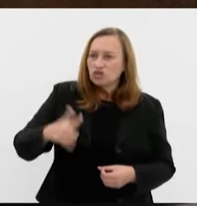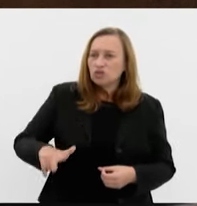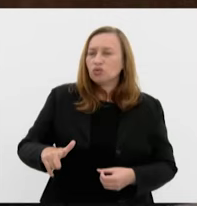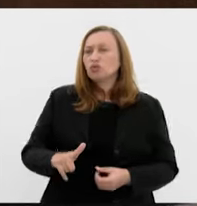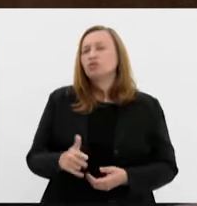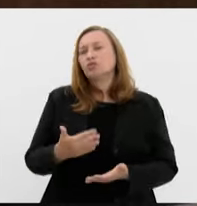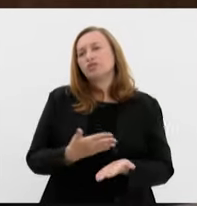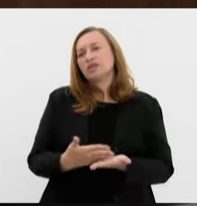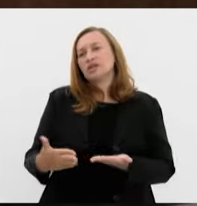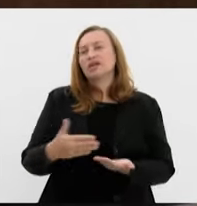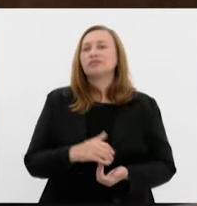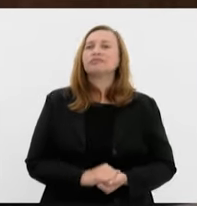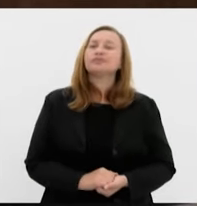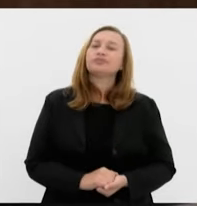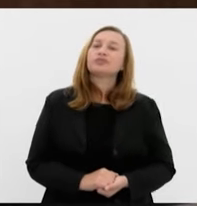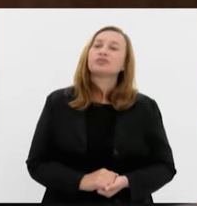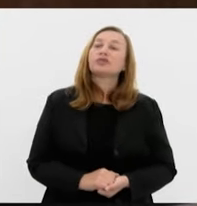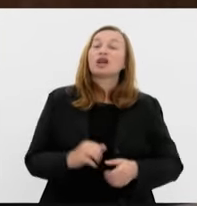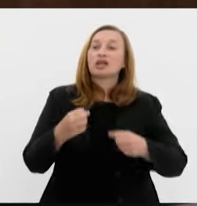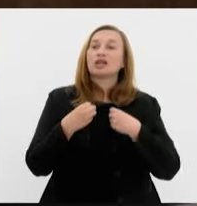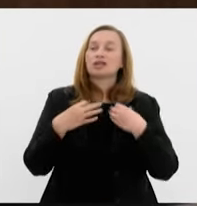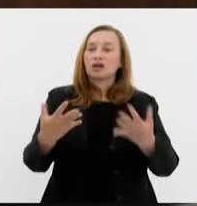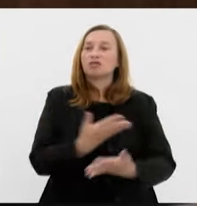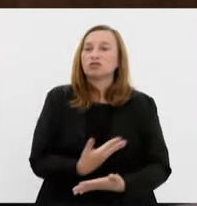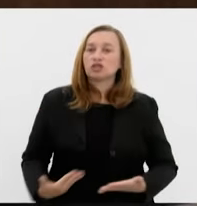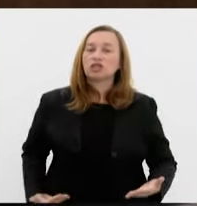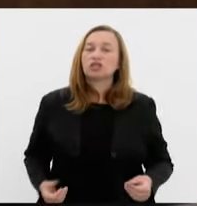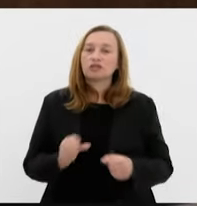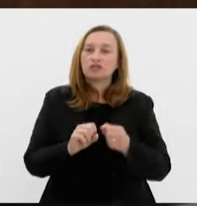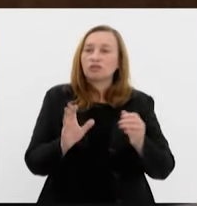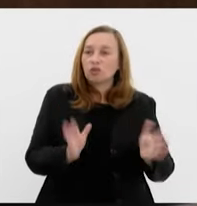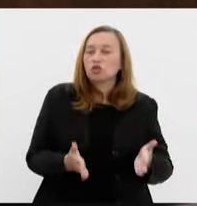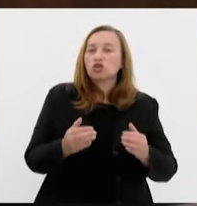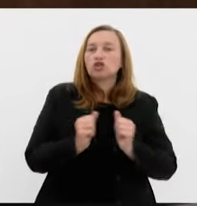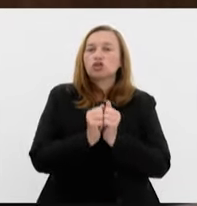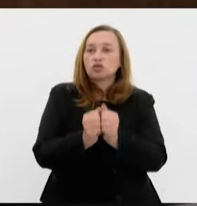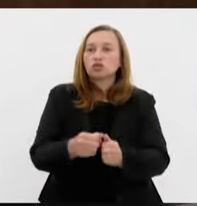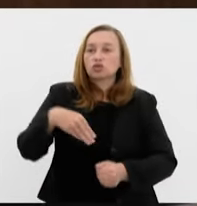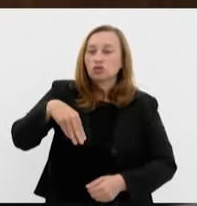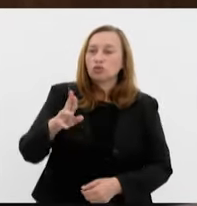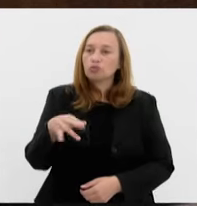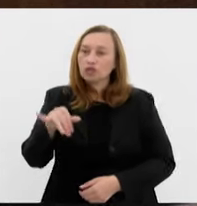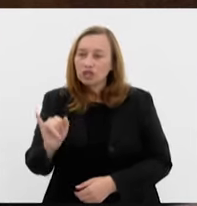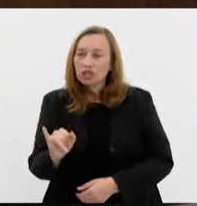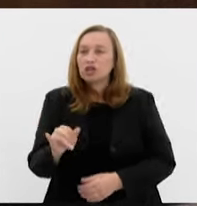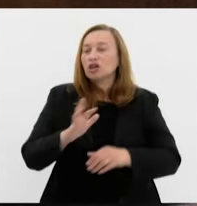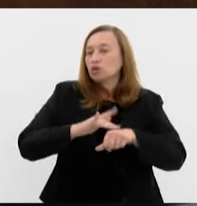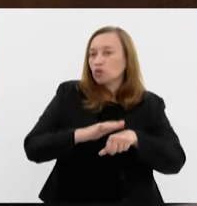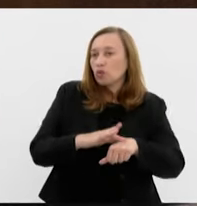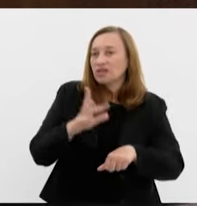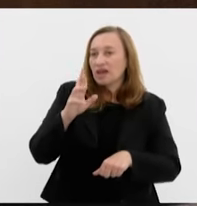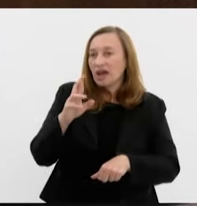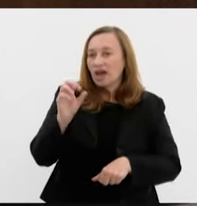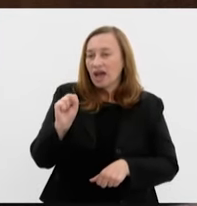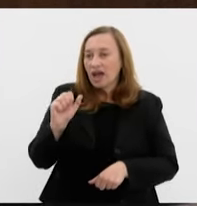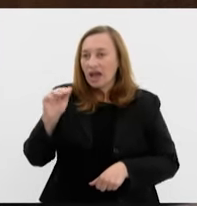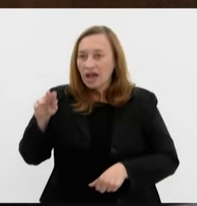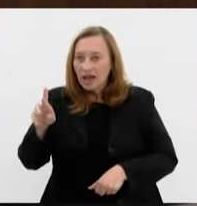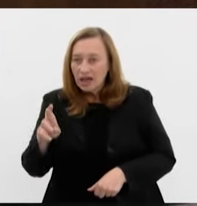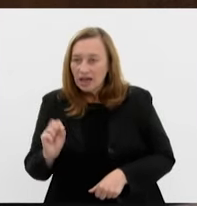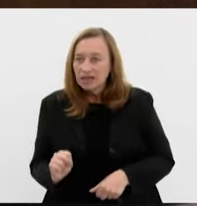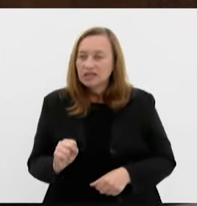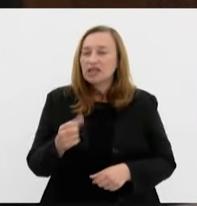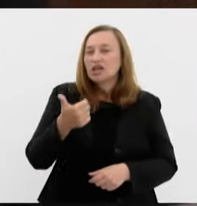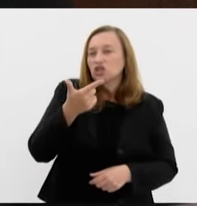Marcelo dito hoje nessa audiência que nós fizemos hoje junto com munir das doenças raras que aproximadamente daqui a 12